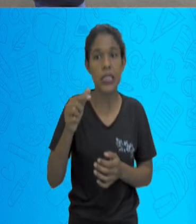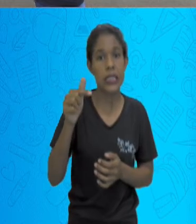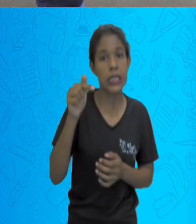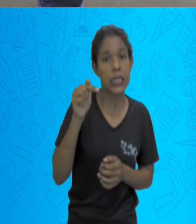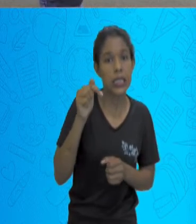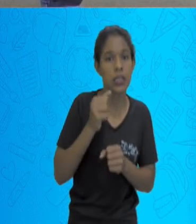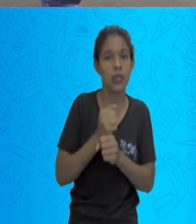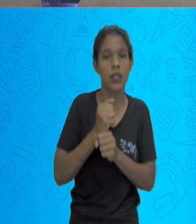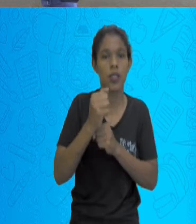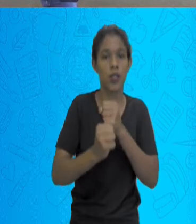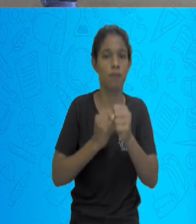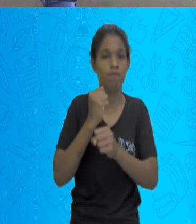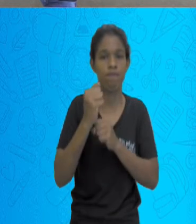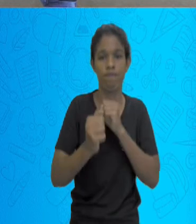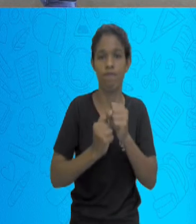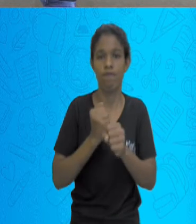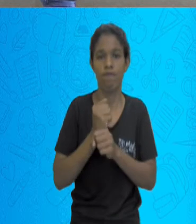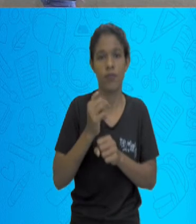7 anos.